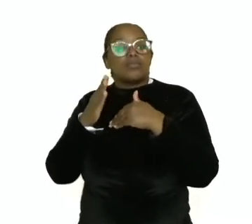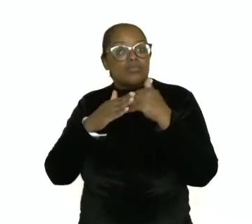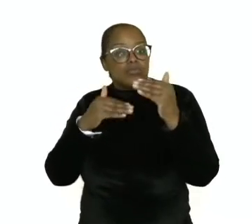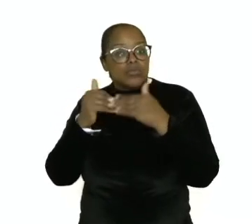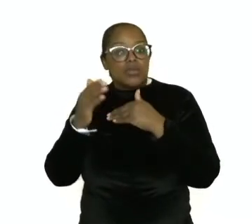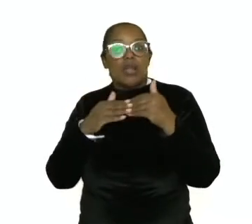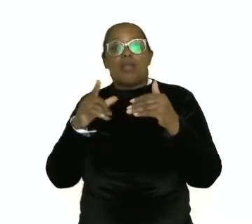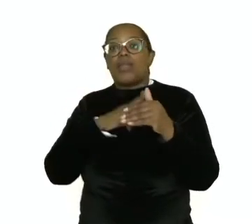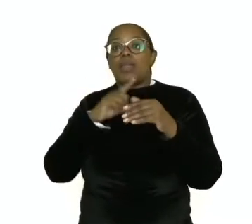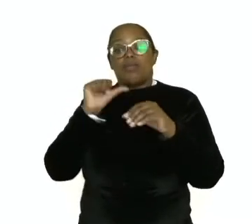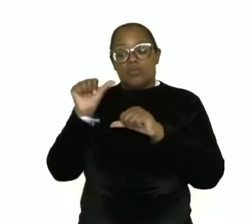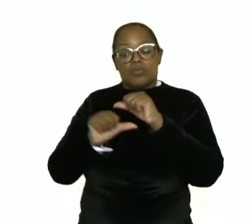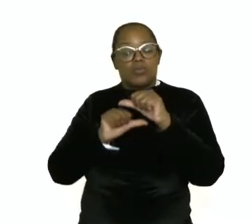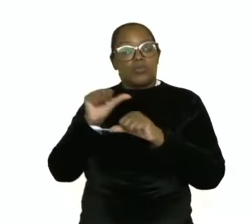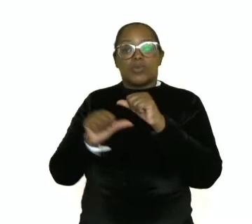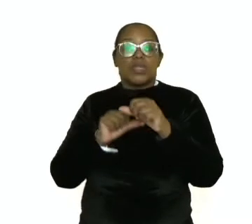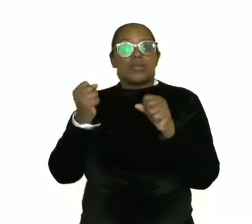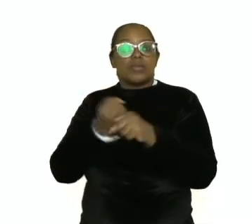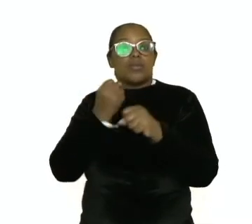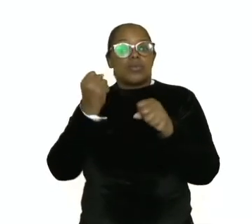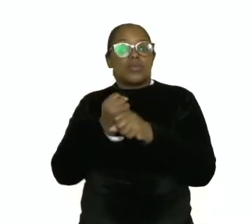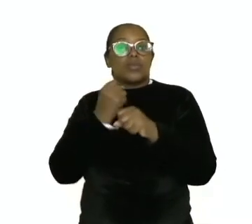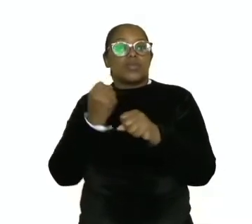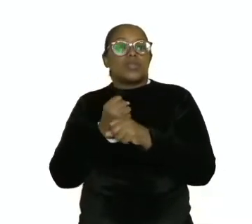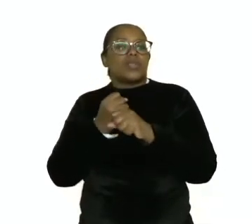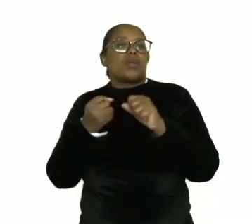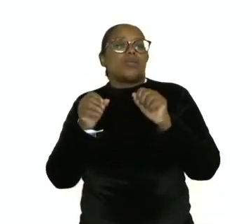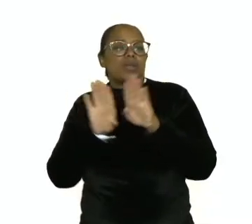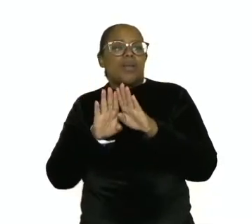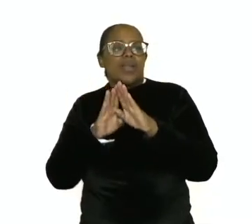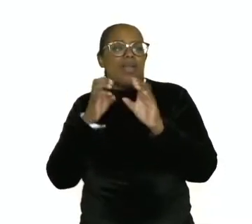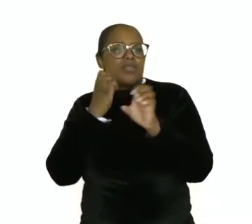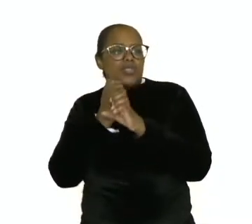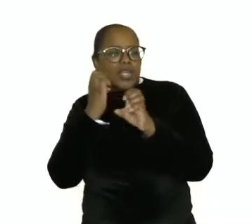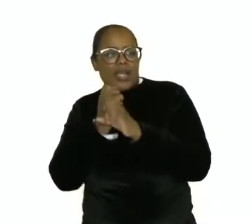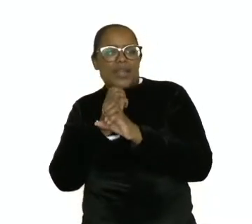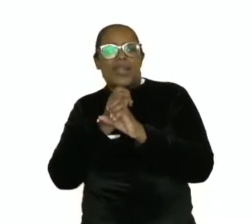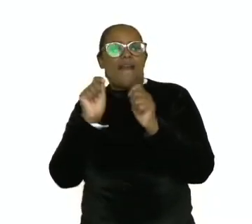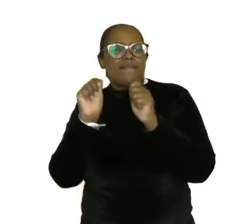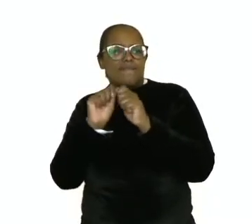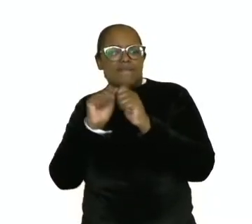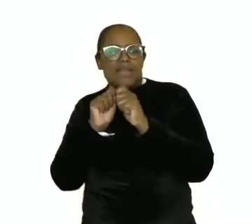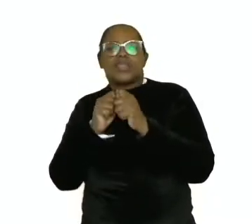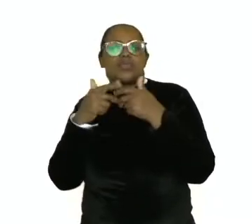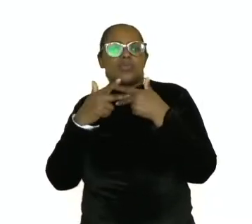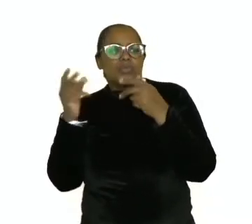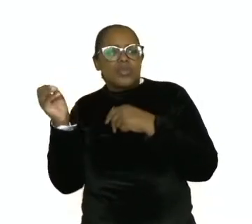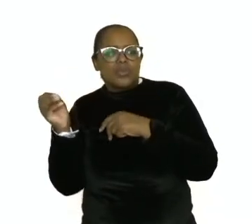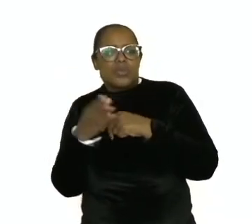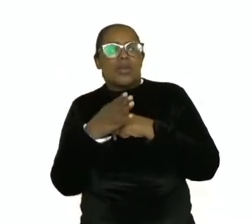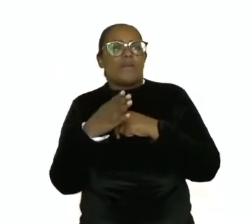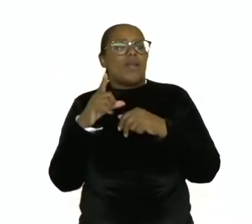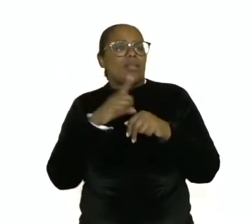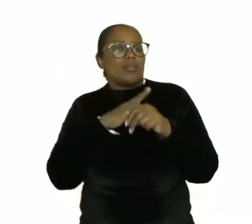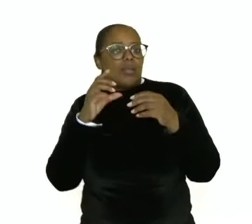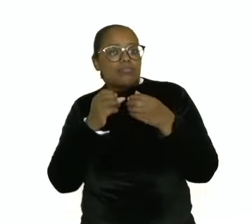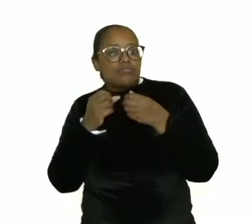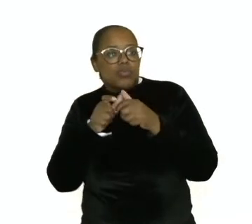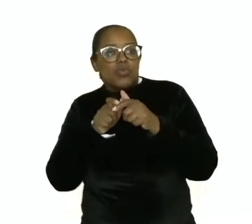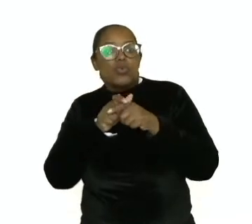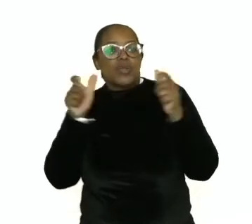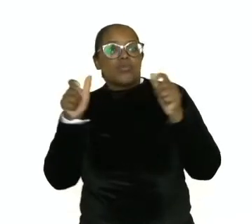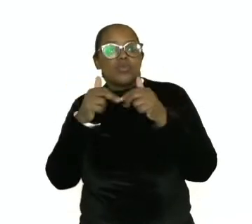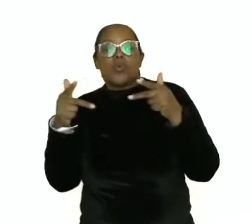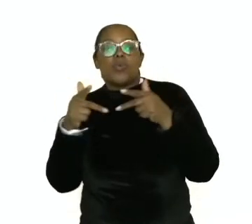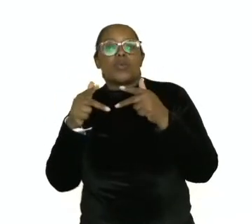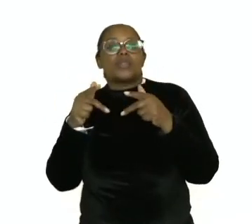madeira oca, com novas tecnologias de engenharia. Então, a resina de petróleo, ela é ainda, né, ela tem um grande impacto no meio ambiente.